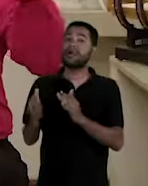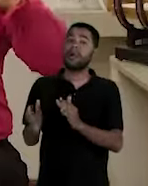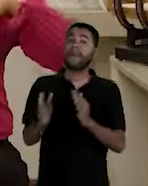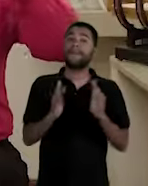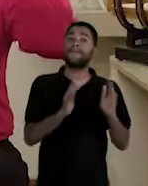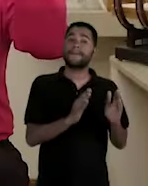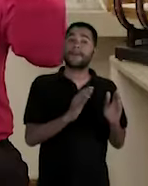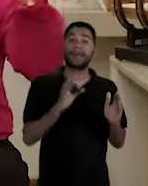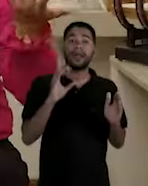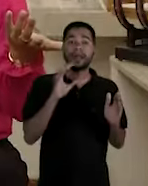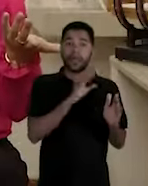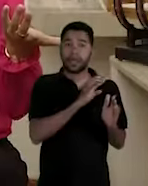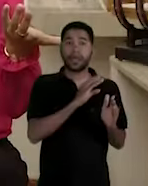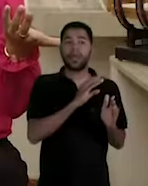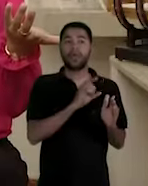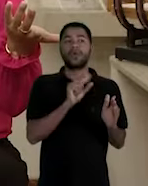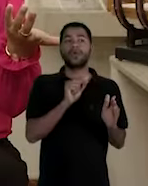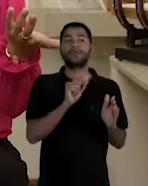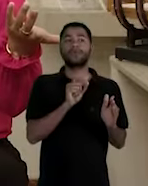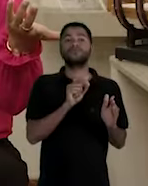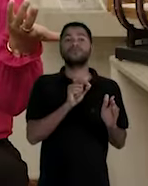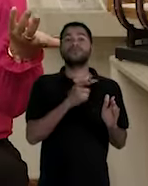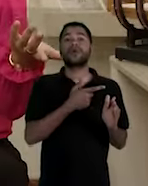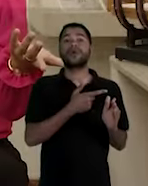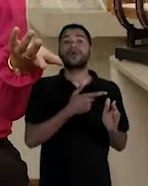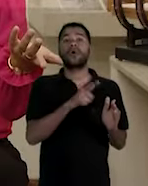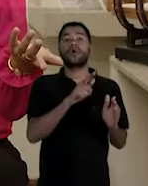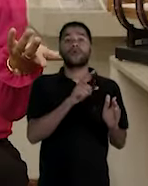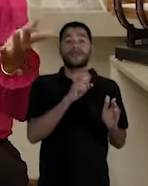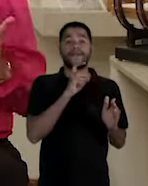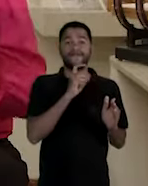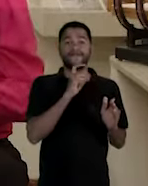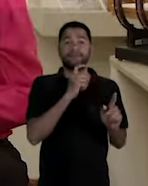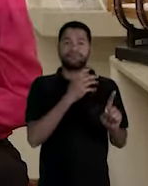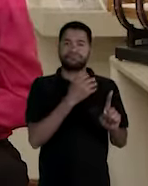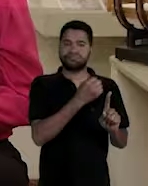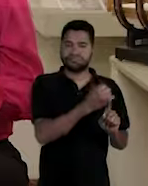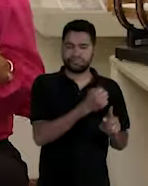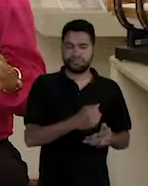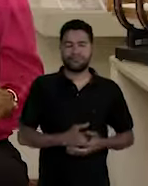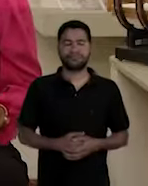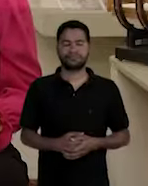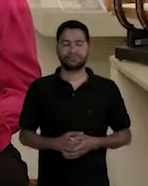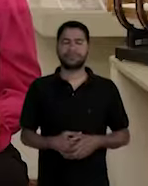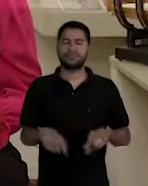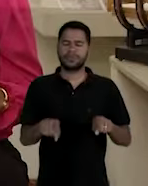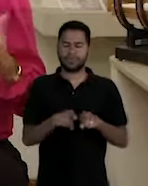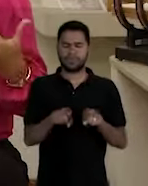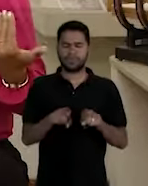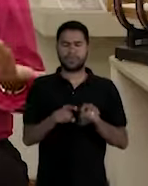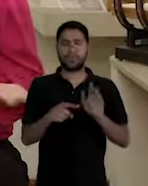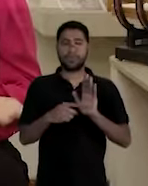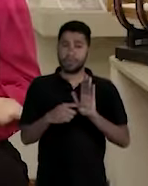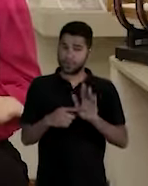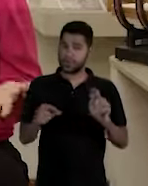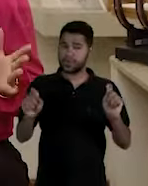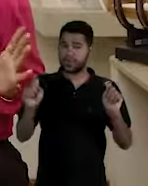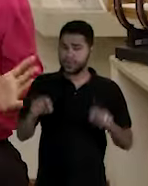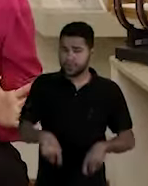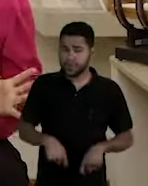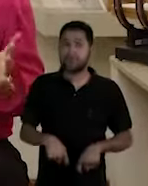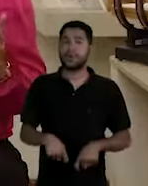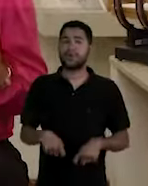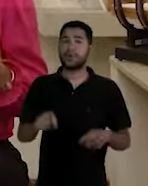do calor ela rejeita para uma fonte fria. Bom, eu também já mostrei que é possível